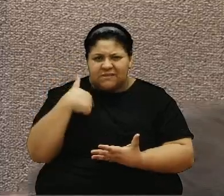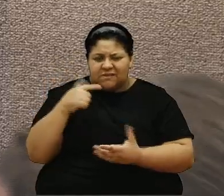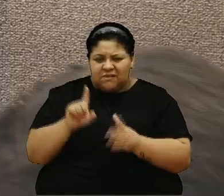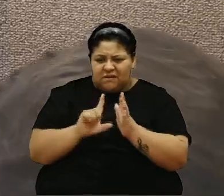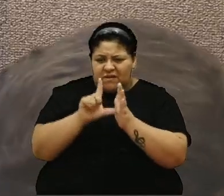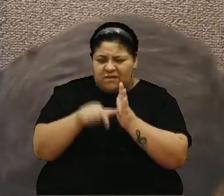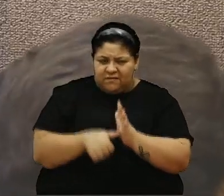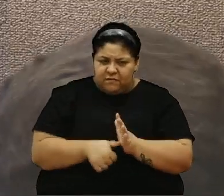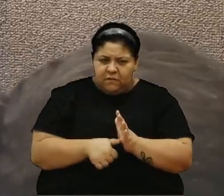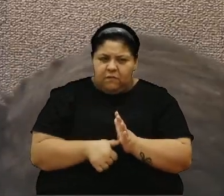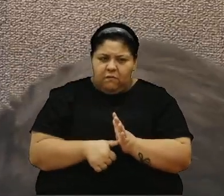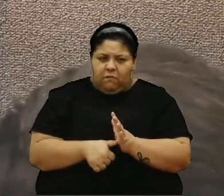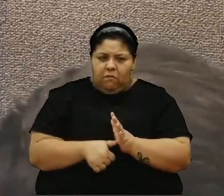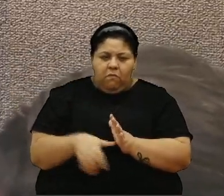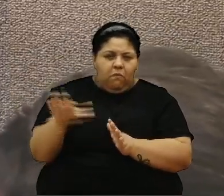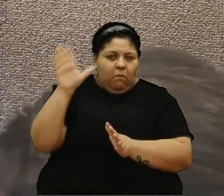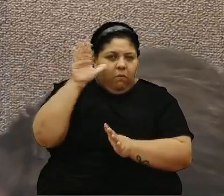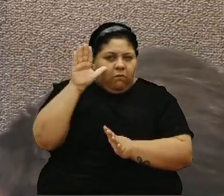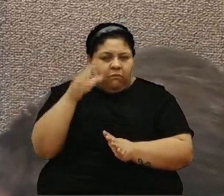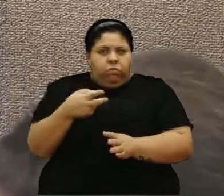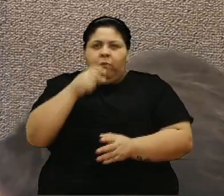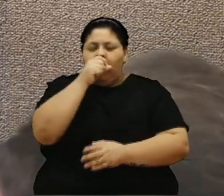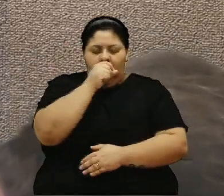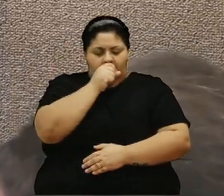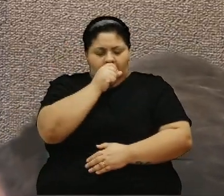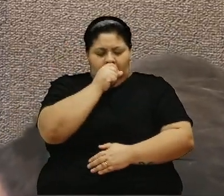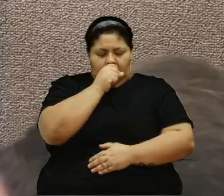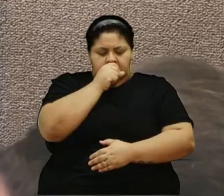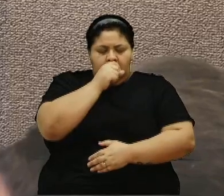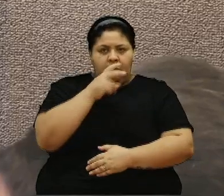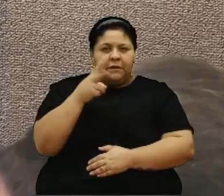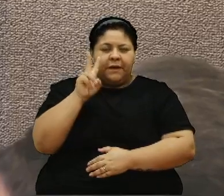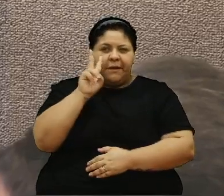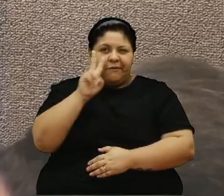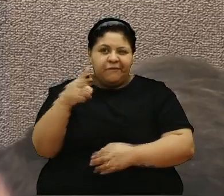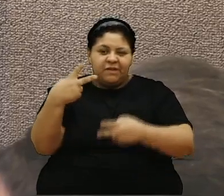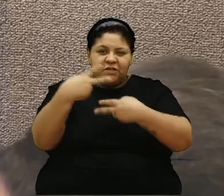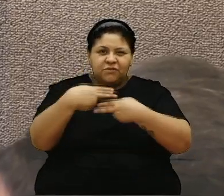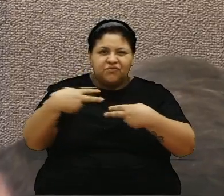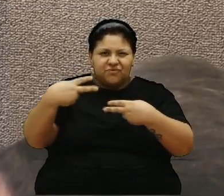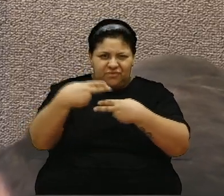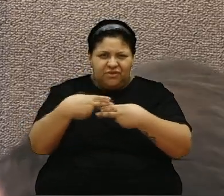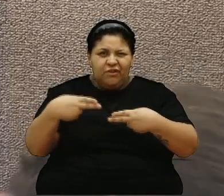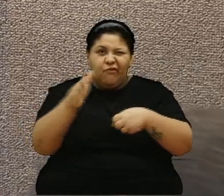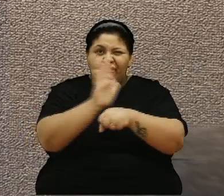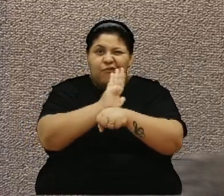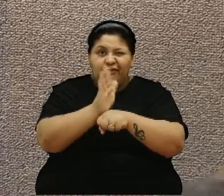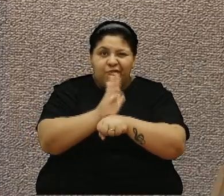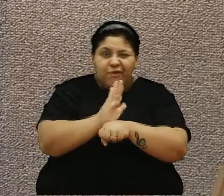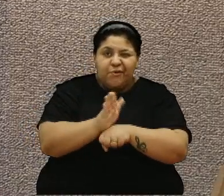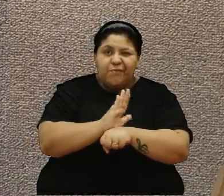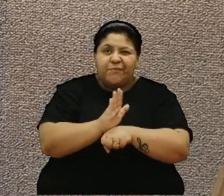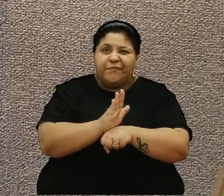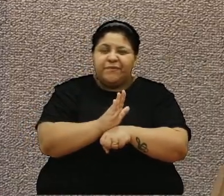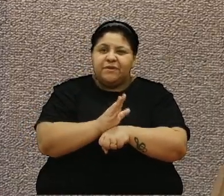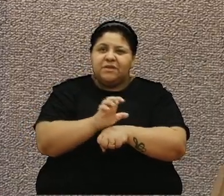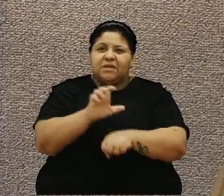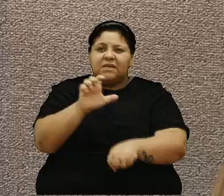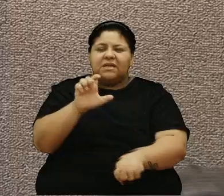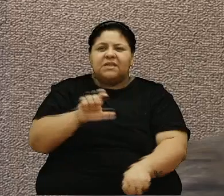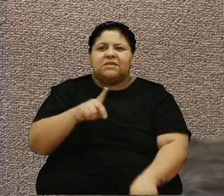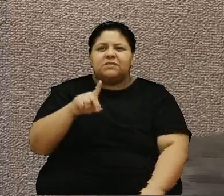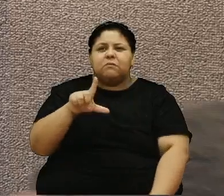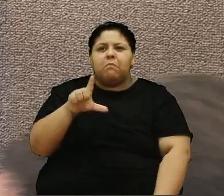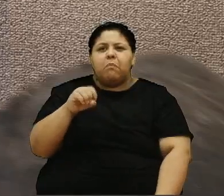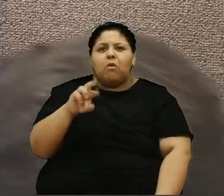a gente vai observando, eu assisto muitos seriados e tal sobre essas situações de exploração sexual, e eu tenho uma netinha, eu saio com